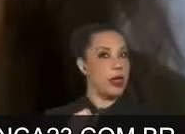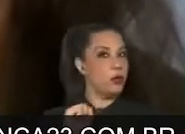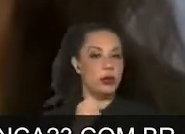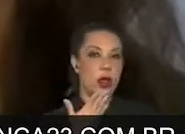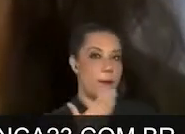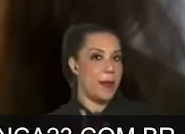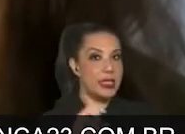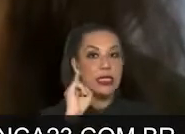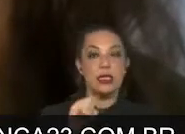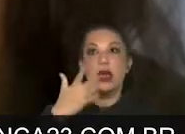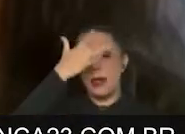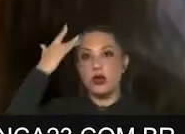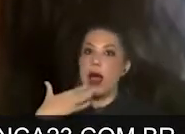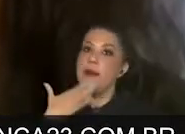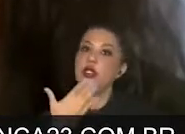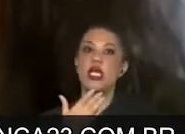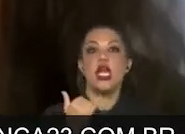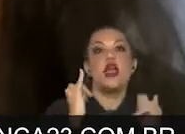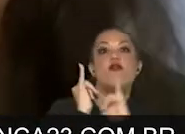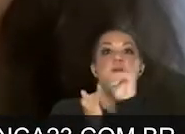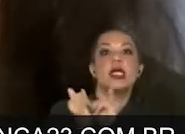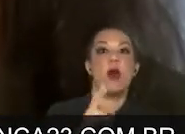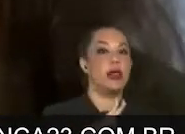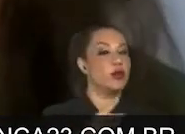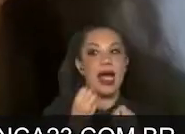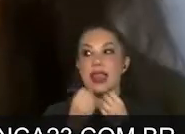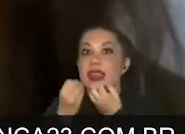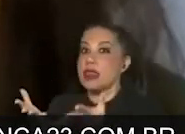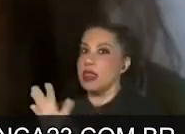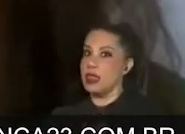pedido de informações complementares por esses meios, desconsidere imediatamente.